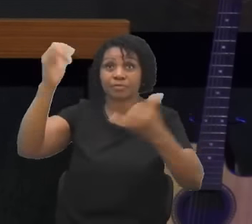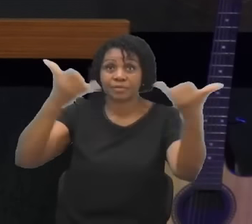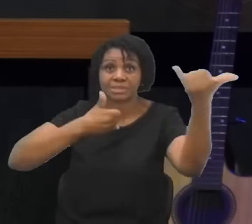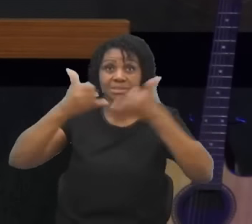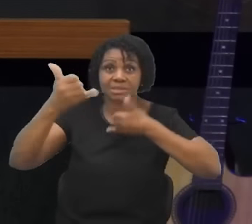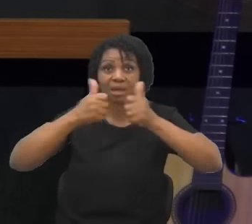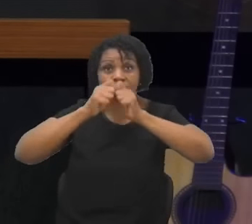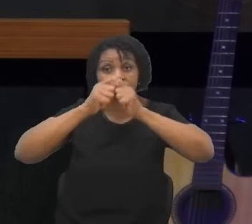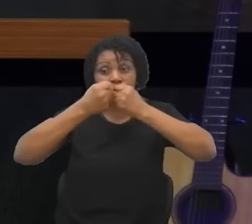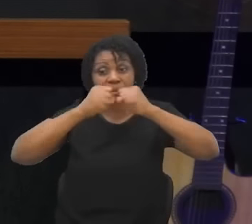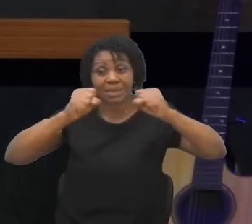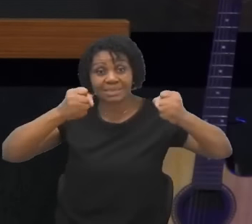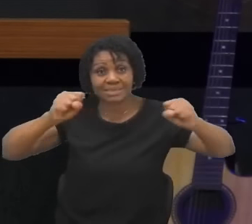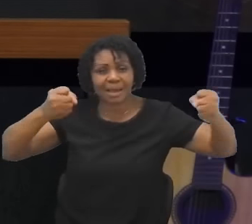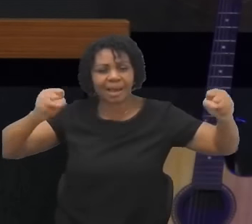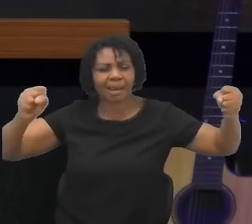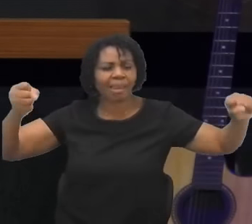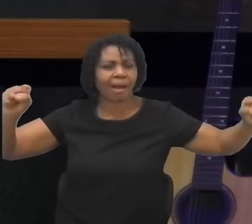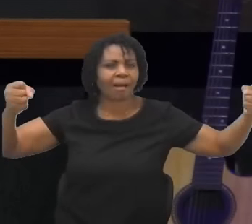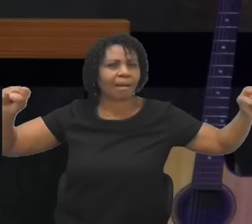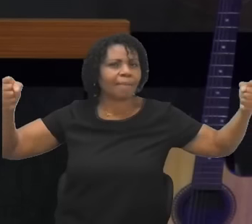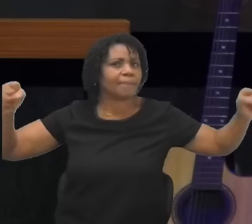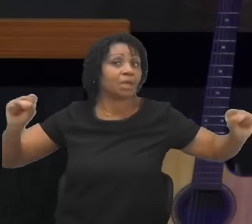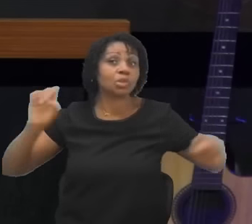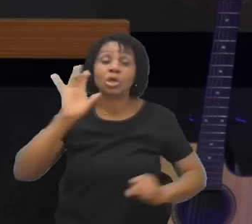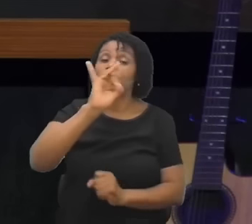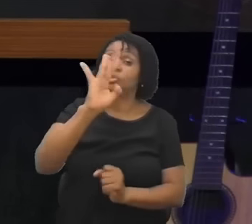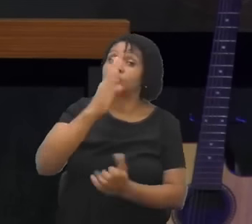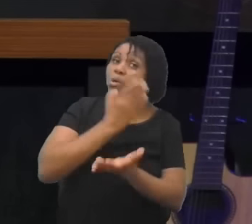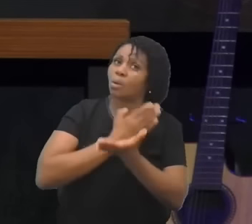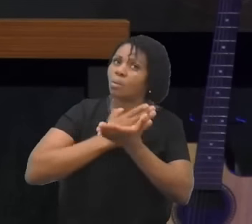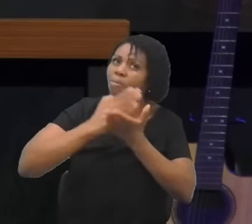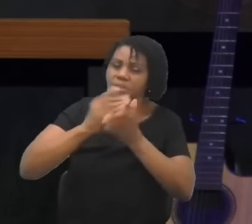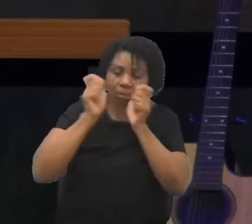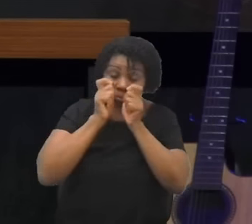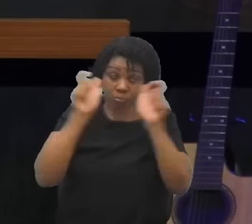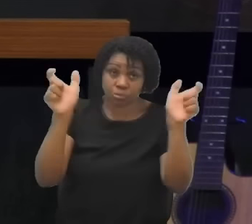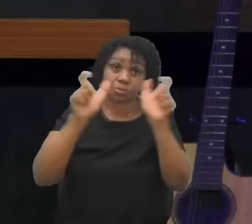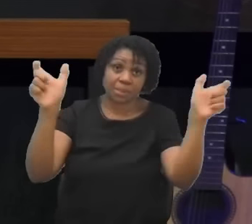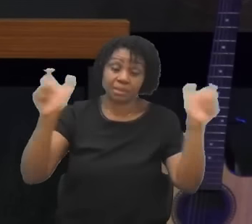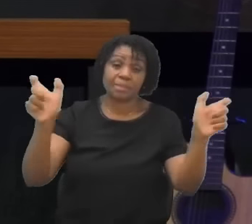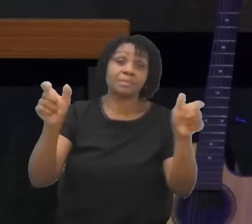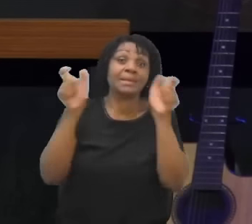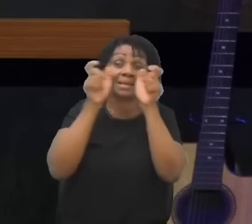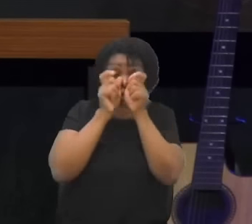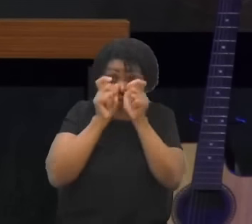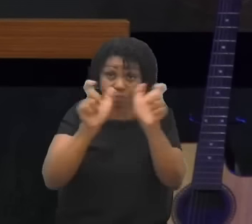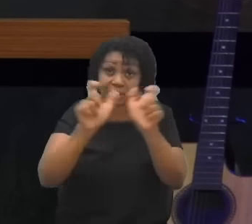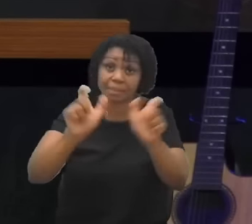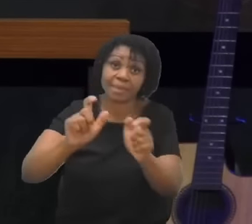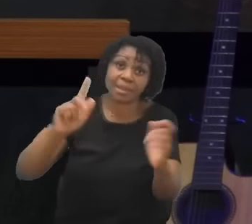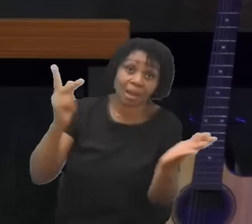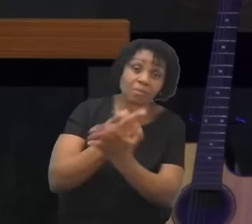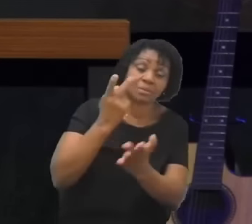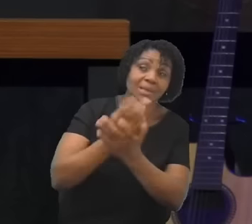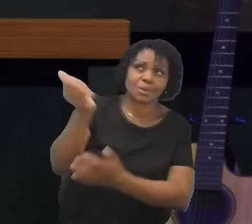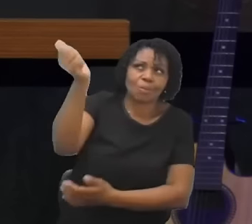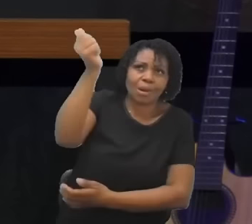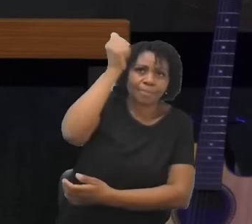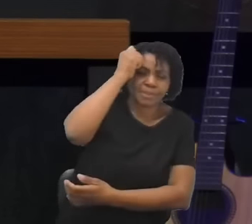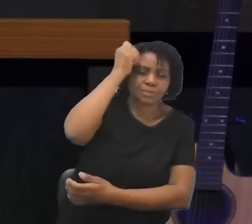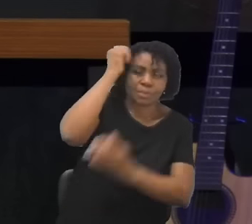este alargamento. E o alargamento só vem com um despertamento. E o despertamento só vem com arrependimento